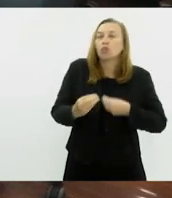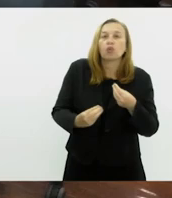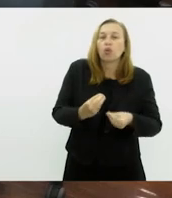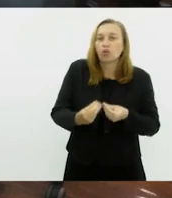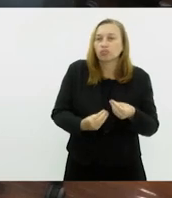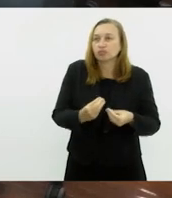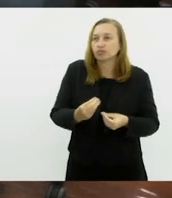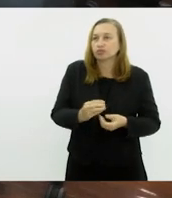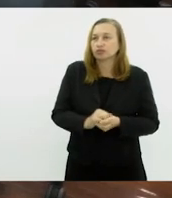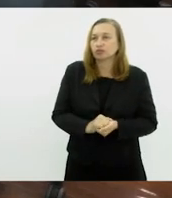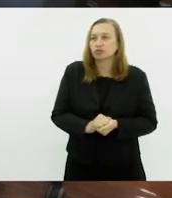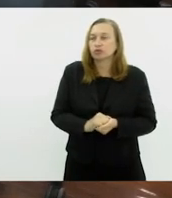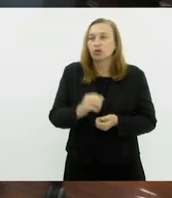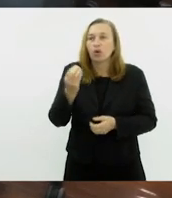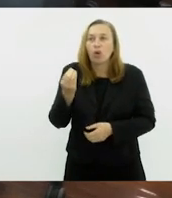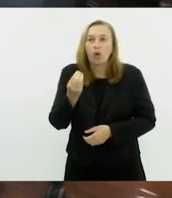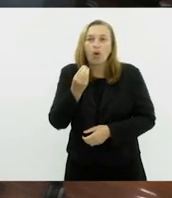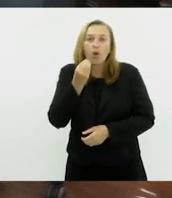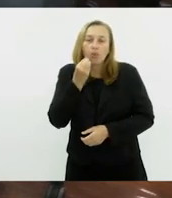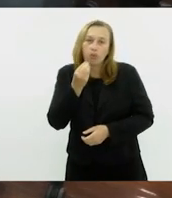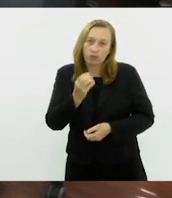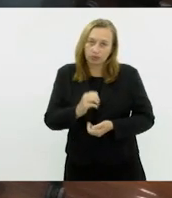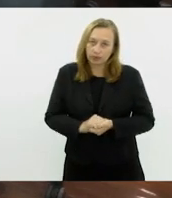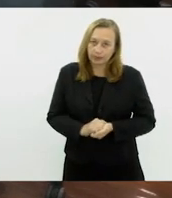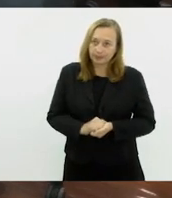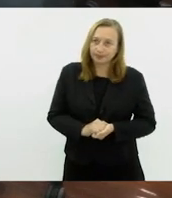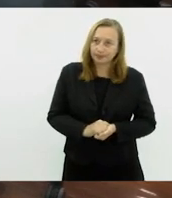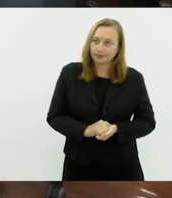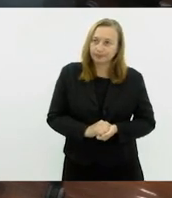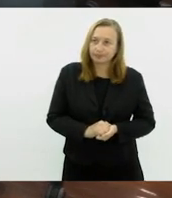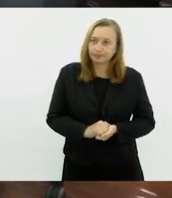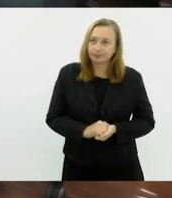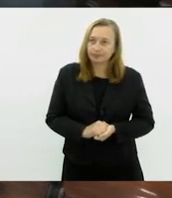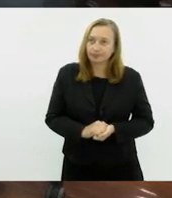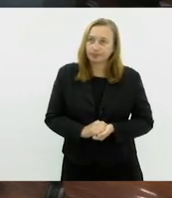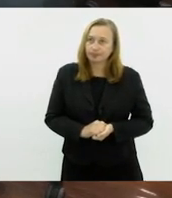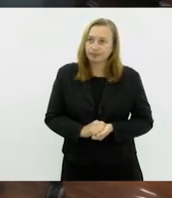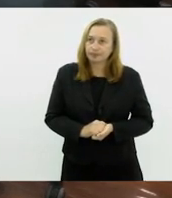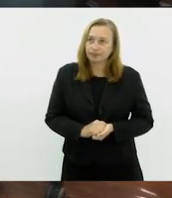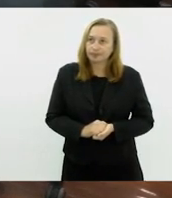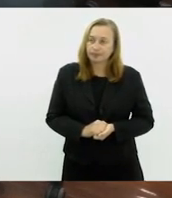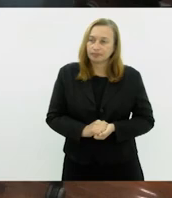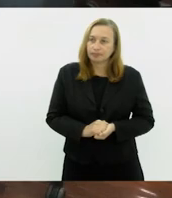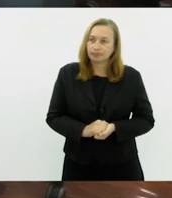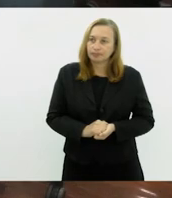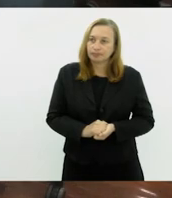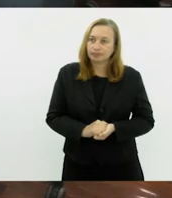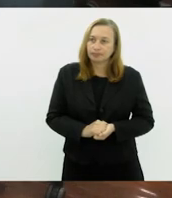danos com oportunidades né com oportunidades